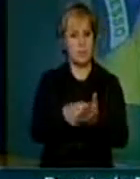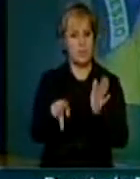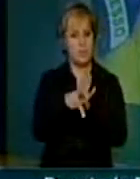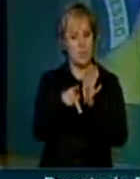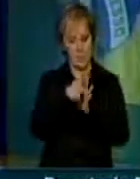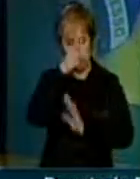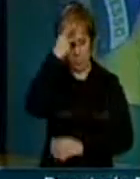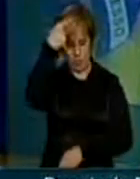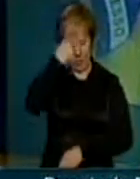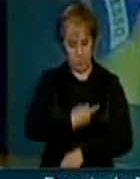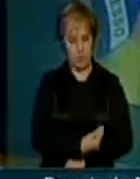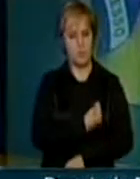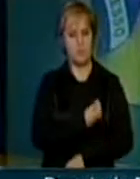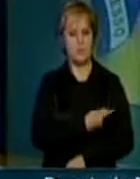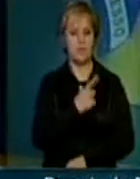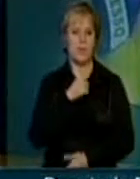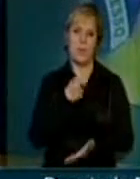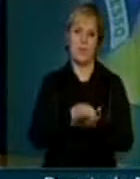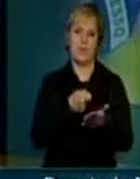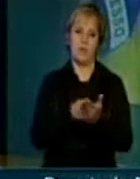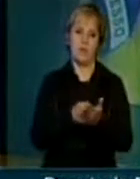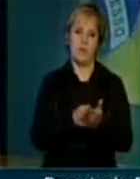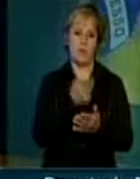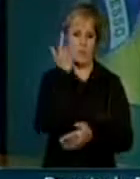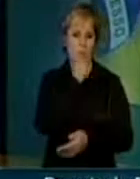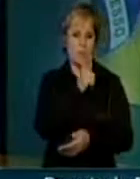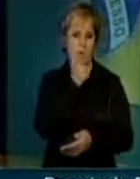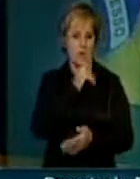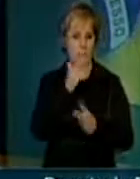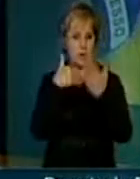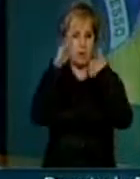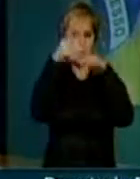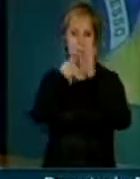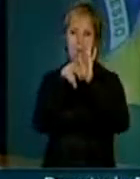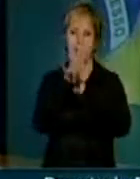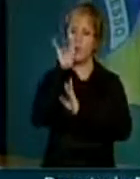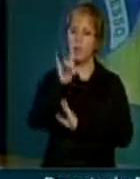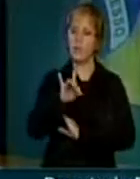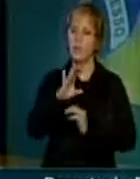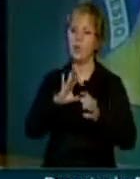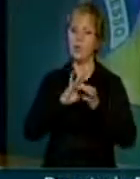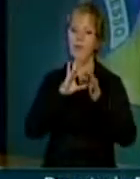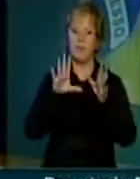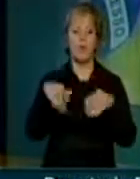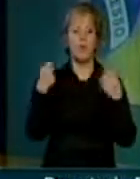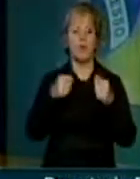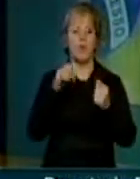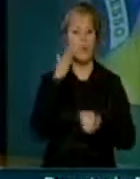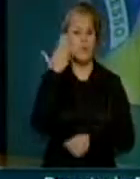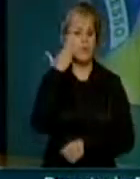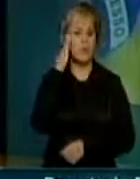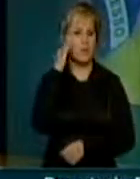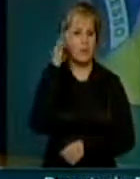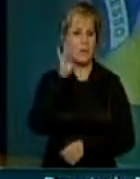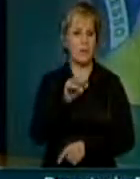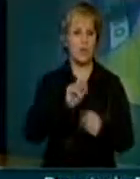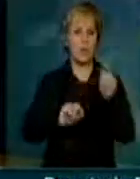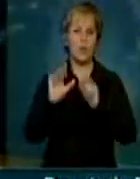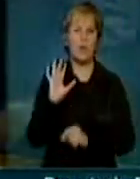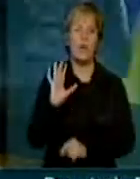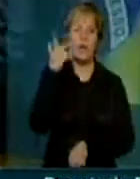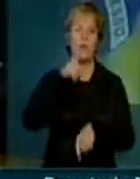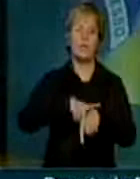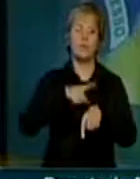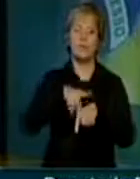própria existência humana exige. Para que possamos construir uma democracia, é preciso entendermos o que